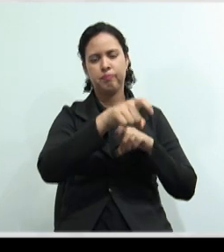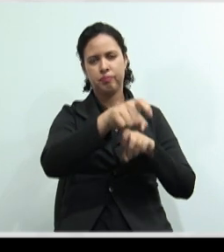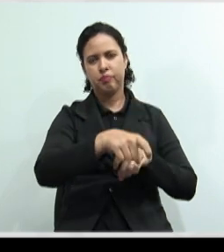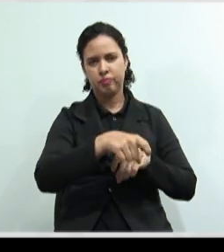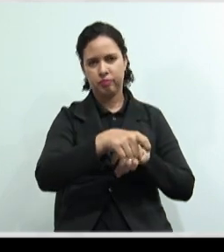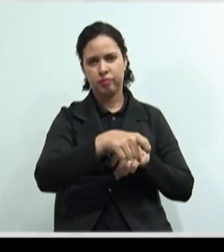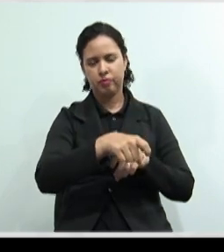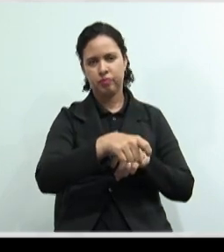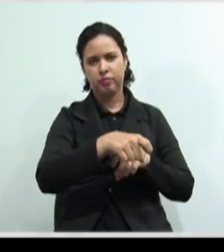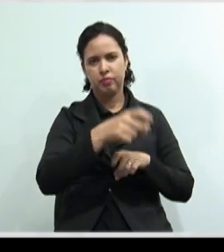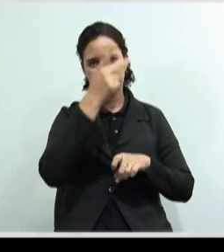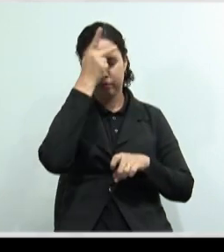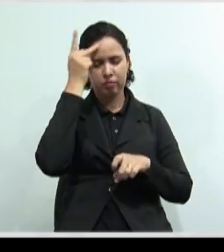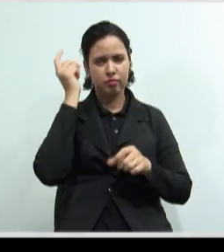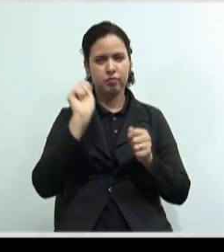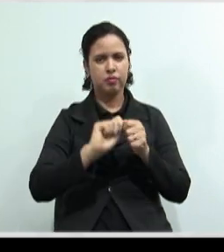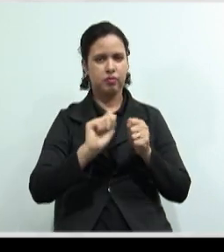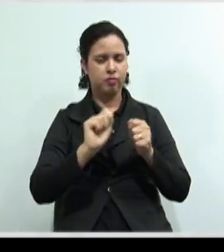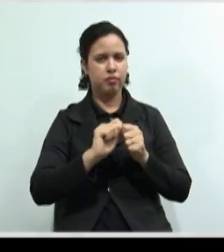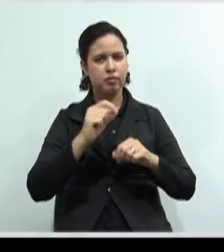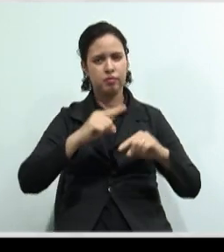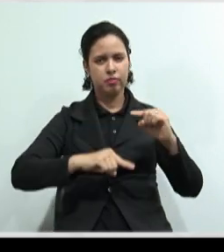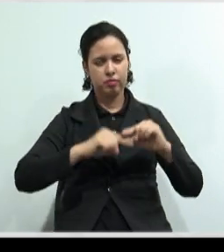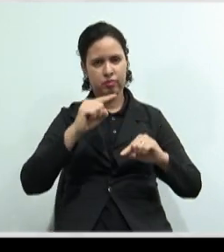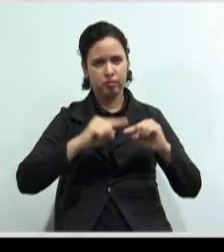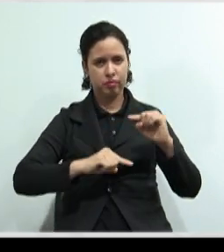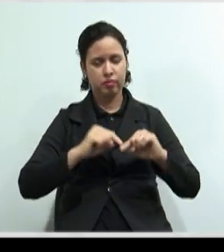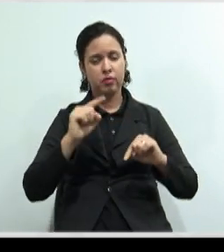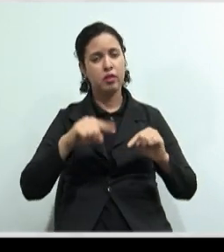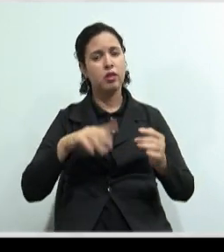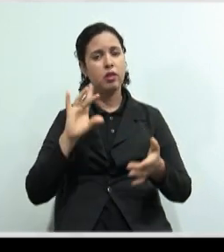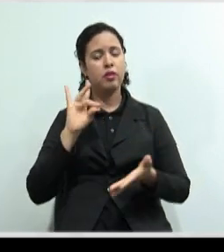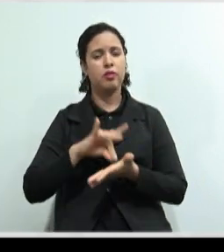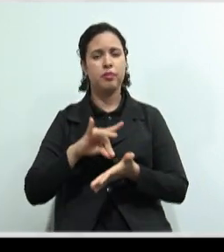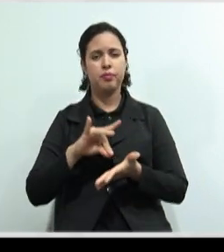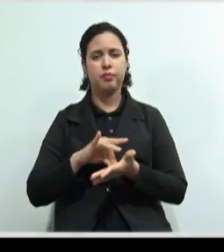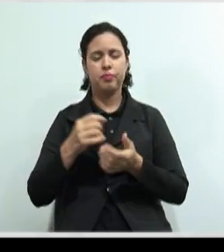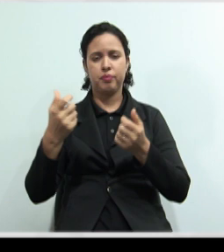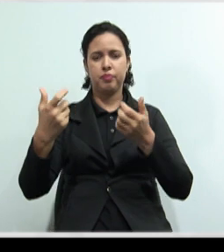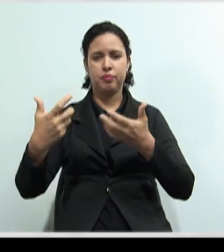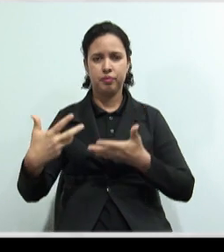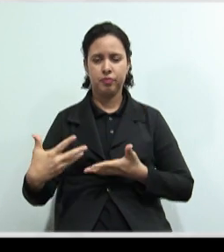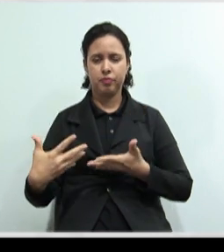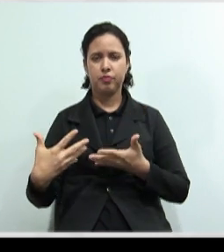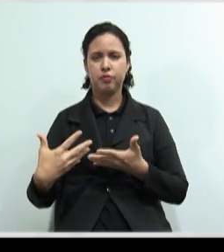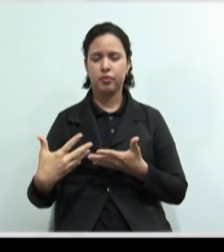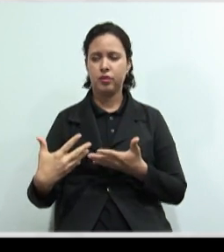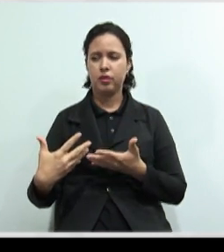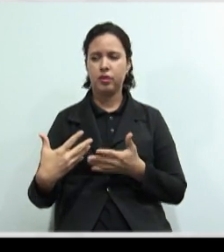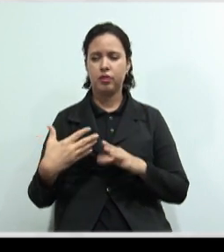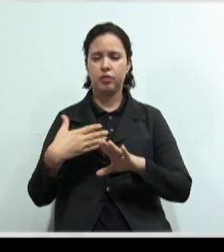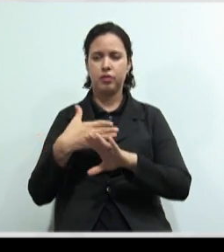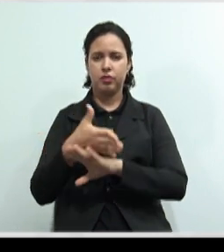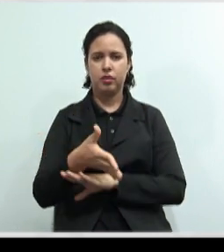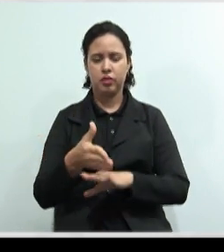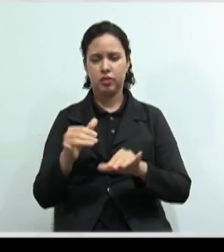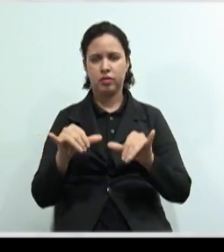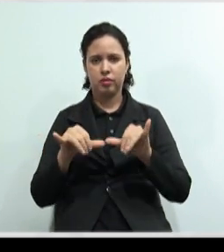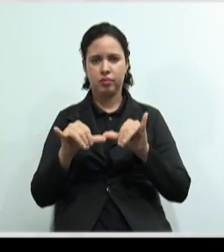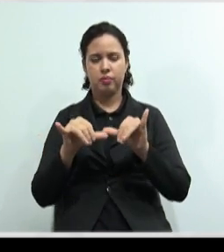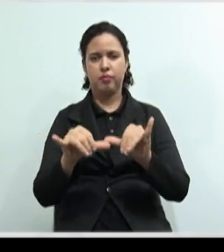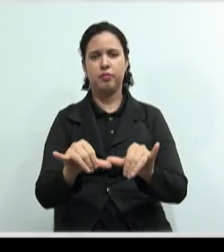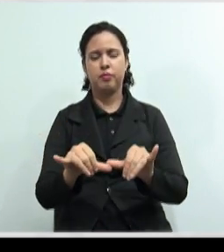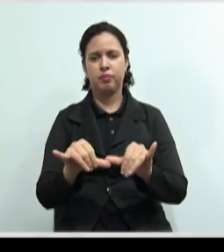muito realidade, por exemplo, quando a gente fala de produtos agrícolas. Se você vai ao supermercado para comprar couve, provavelmente o